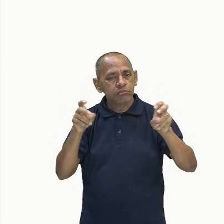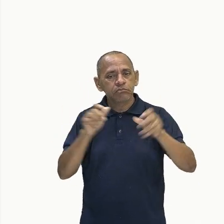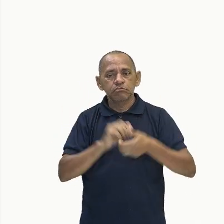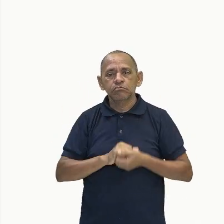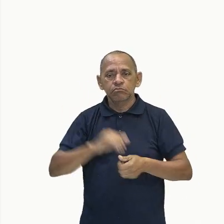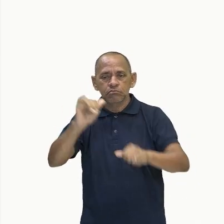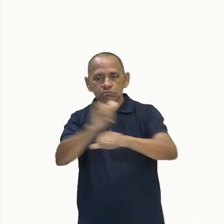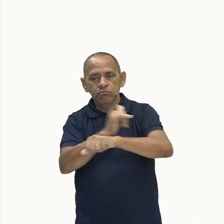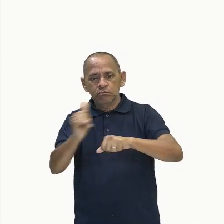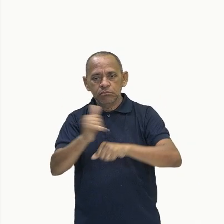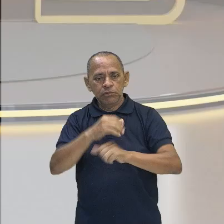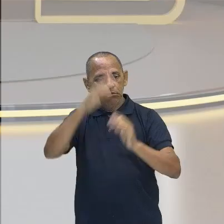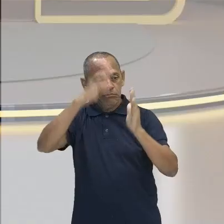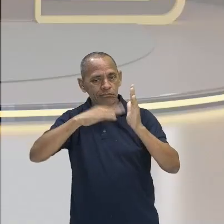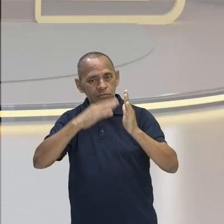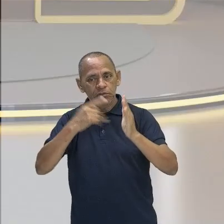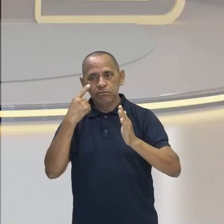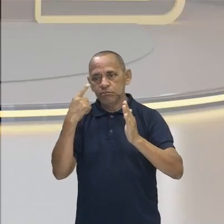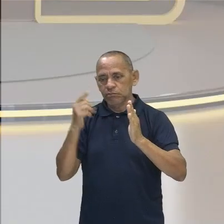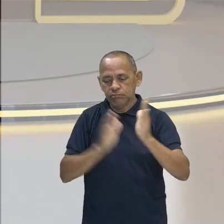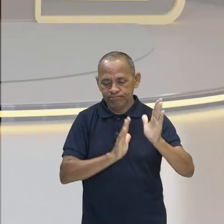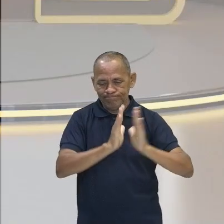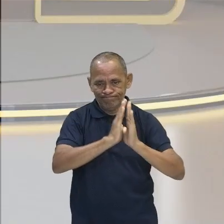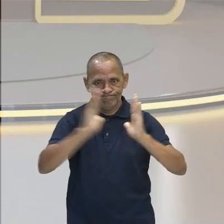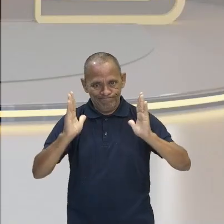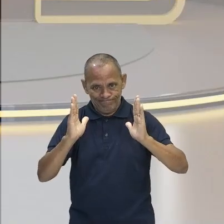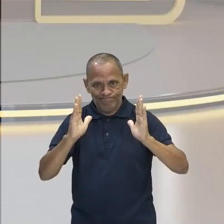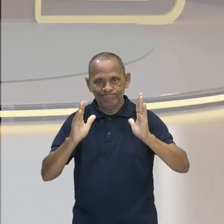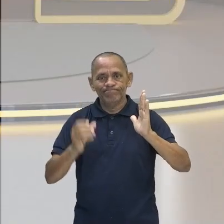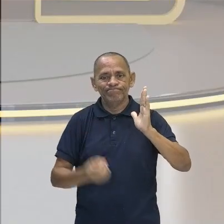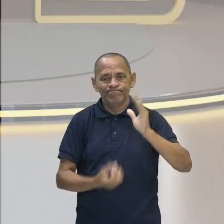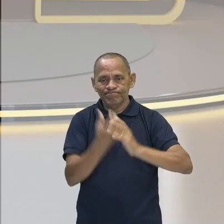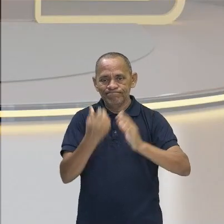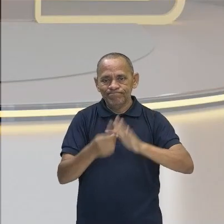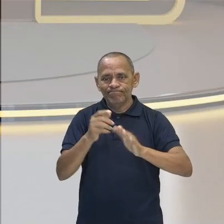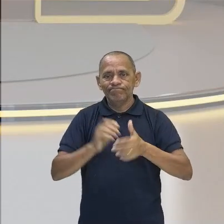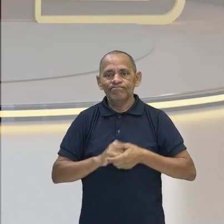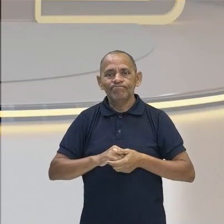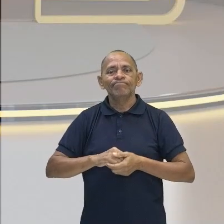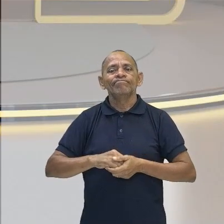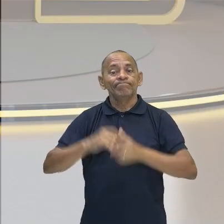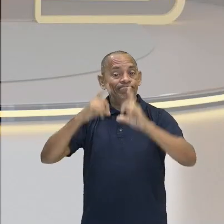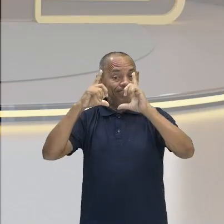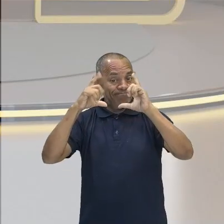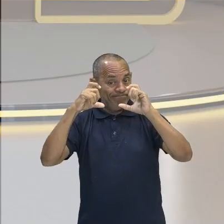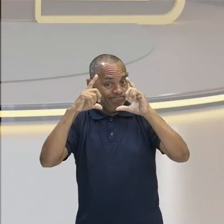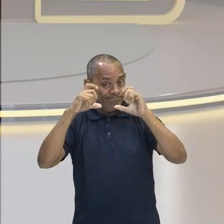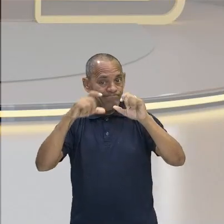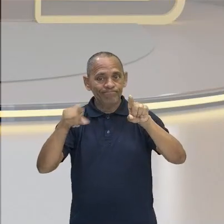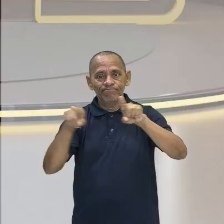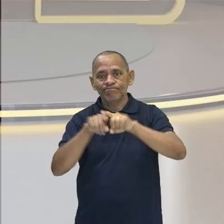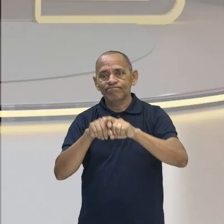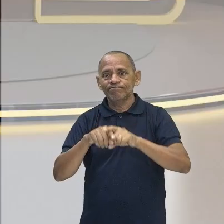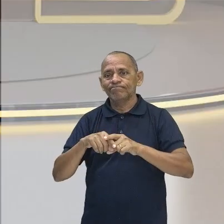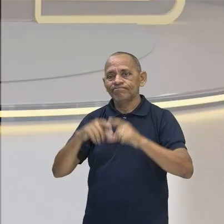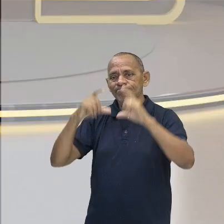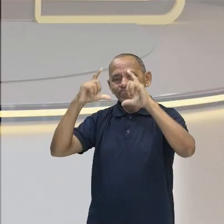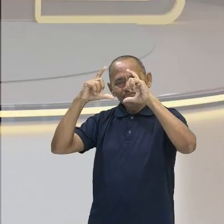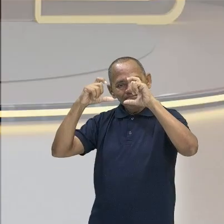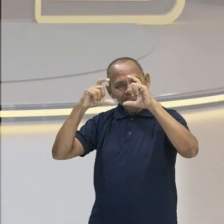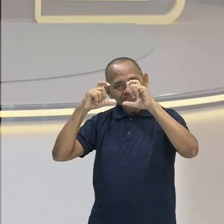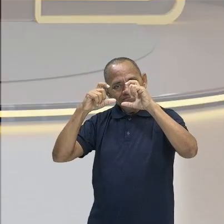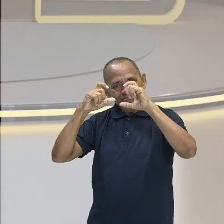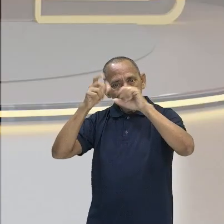no seguinte, nesse período aí, já estão surgindo as máquinas fotográficas, as câmeras, tudo vem um